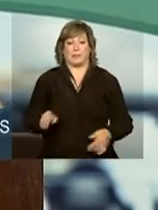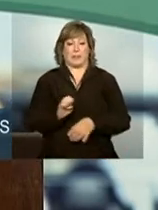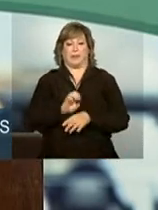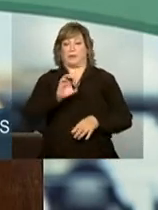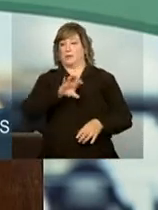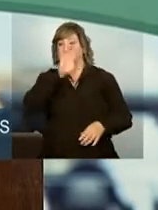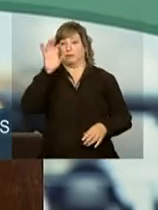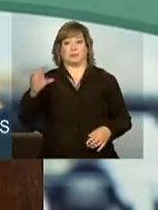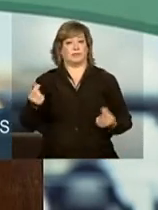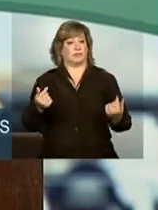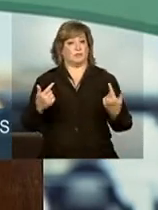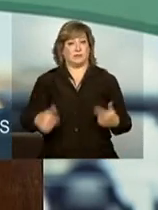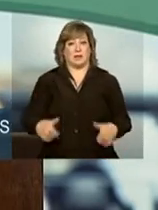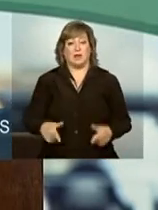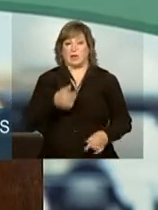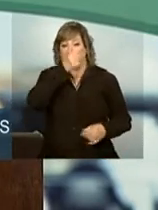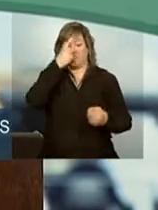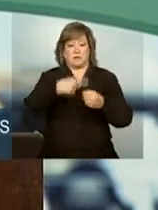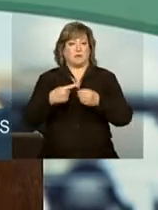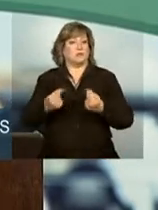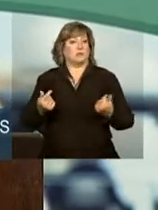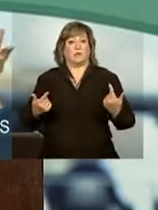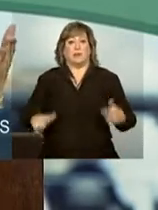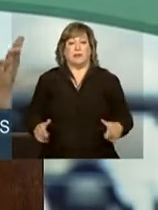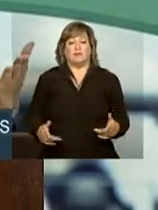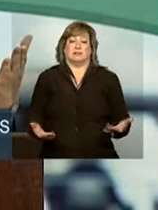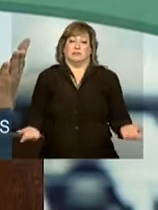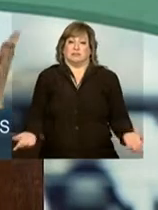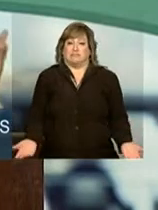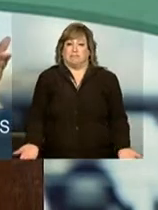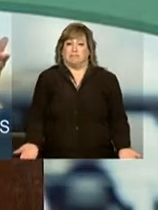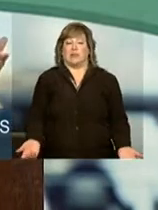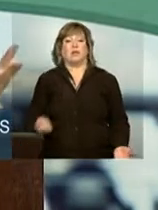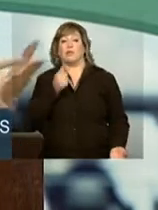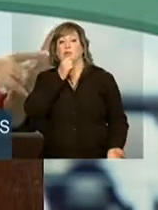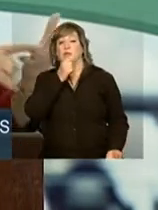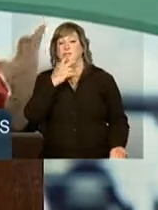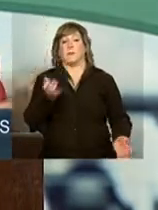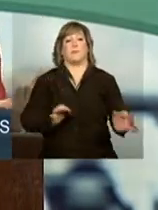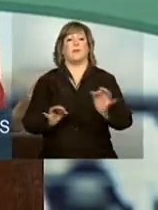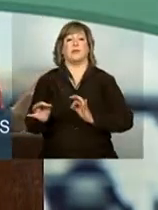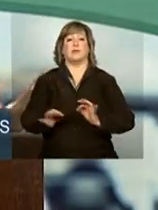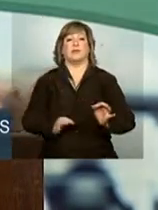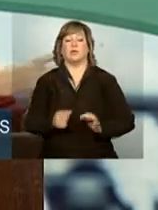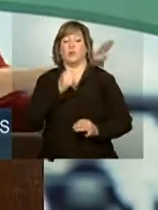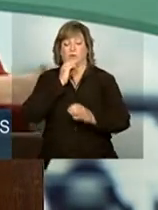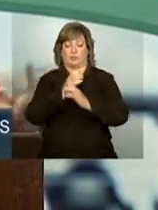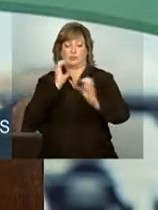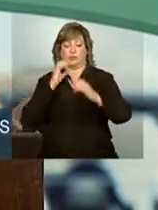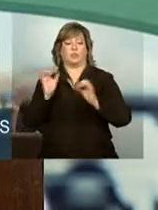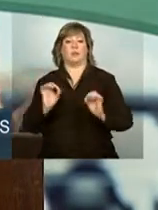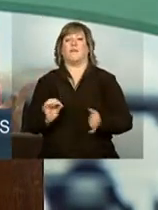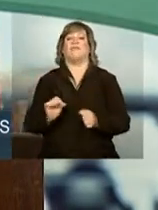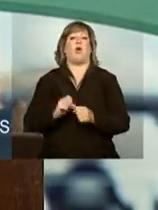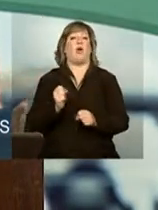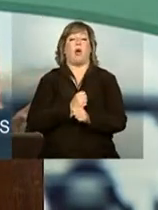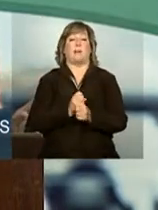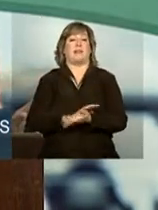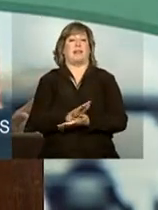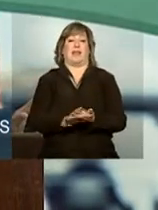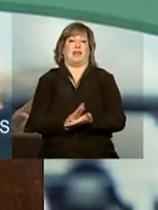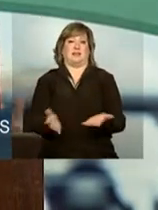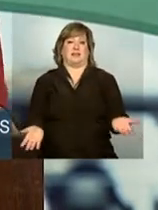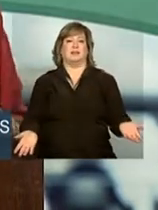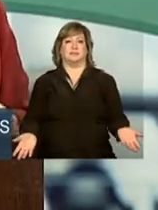se o município não tinha dinheiro, era por isso que não tinha projeto, não tinha engenheiro e não se fazia obra de